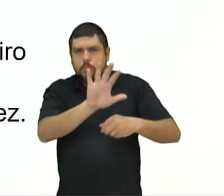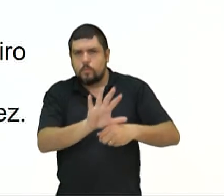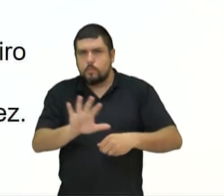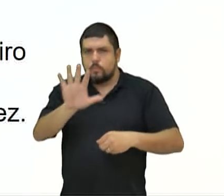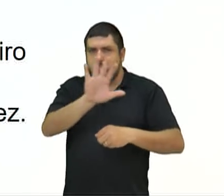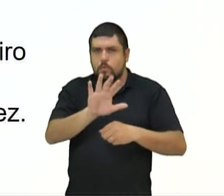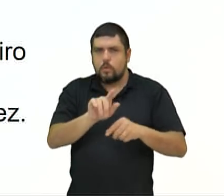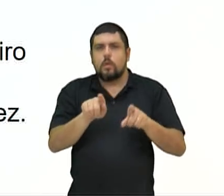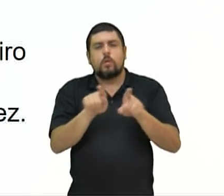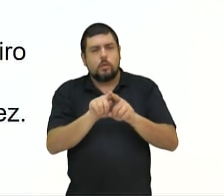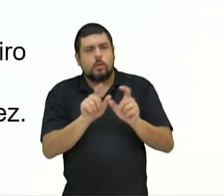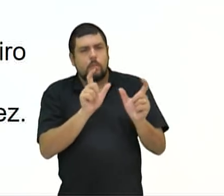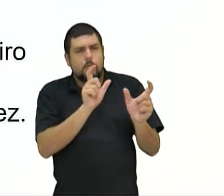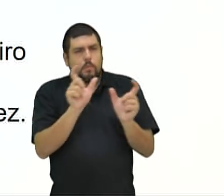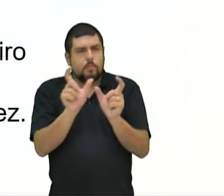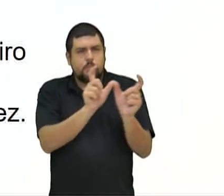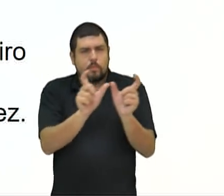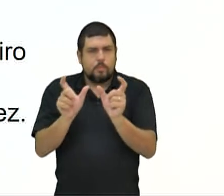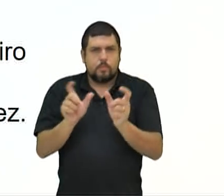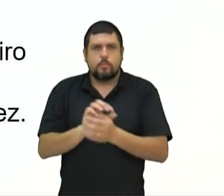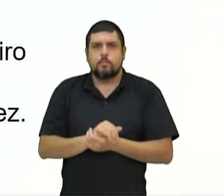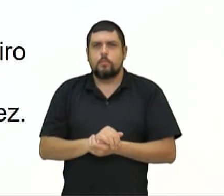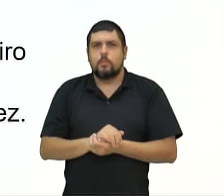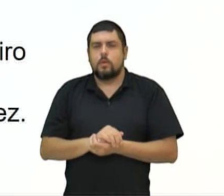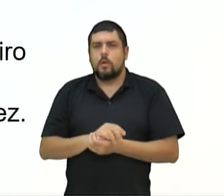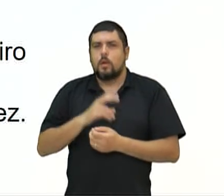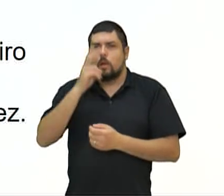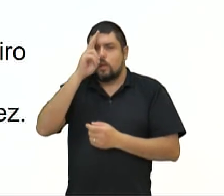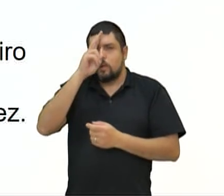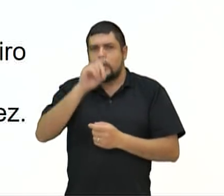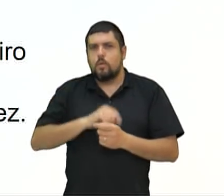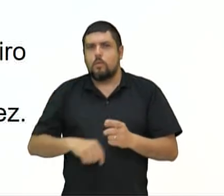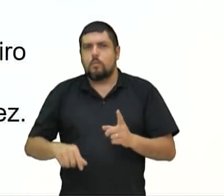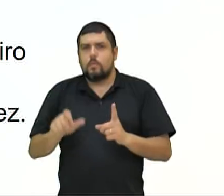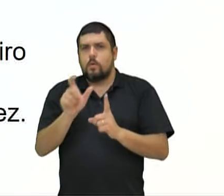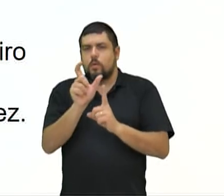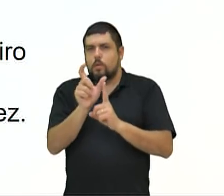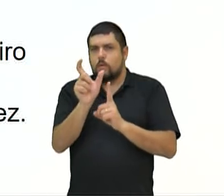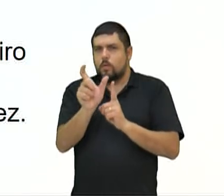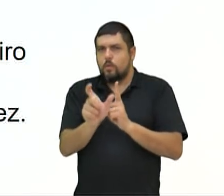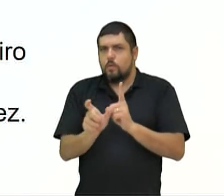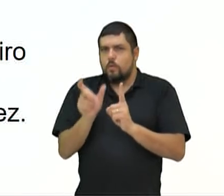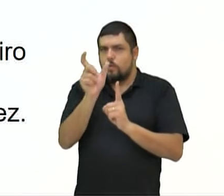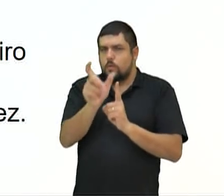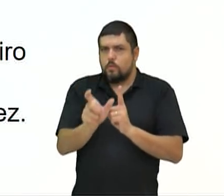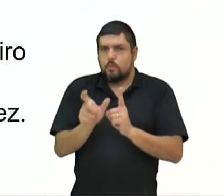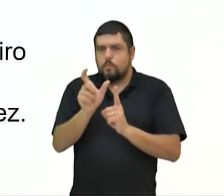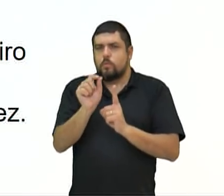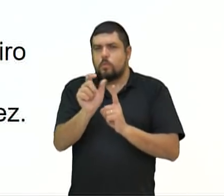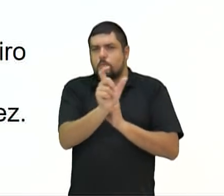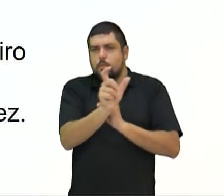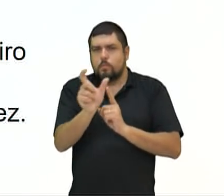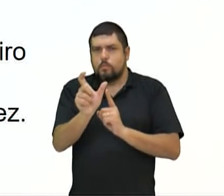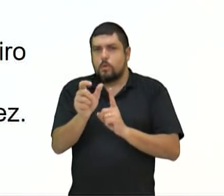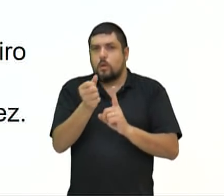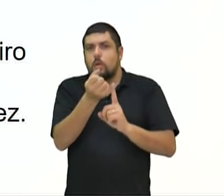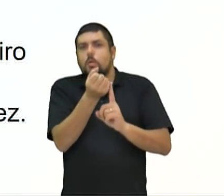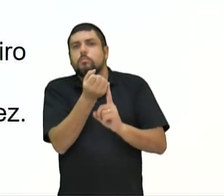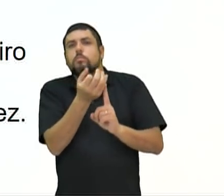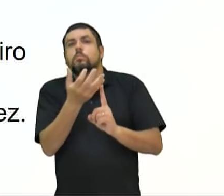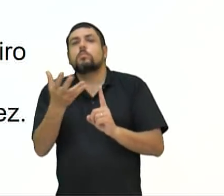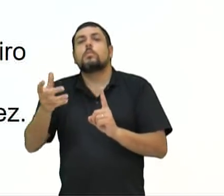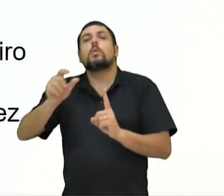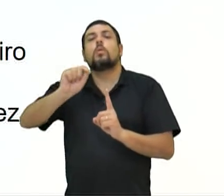não verbal. Então, lembrando que a linguagem não verbal são as imagens, os desenhos, as ilustrações, e a linguagem verbal são